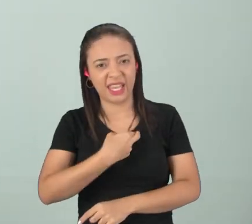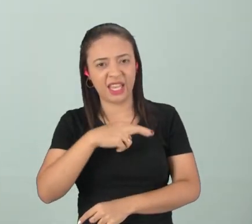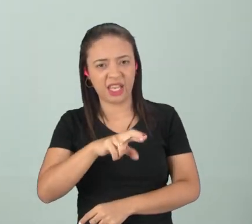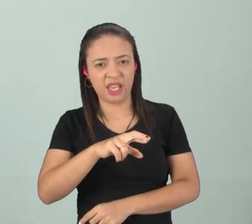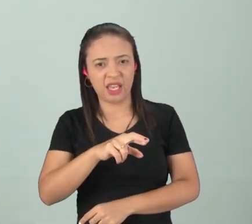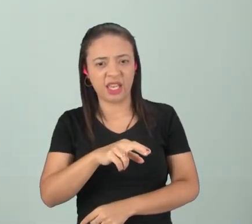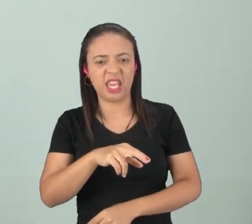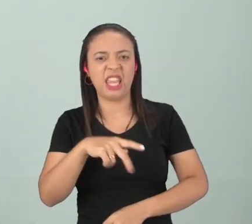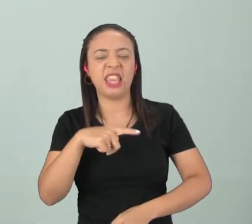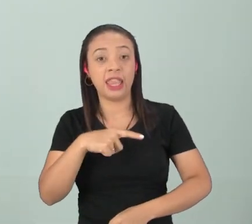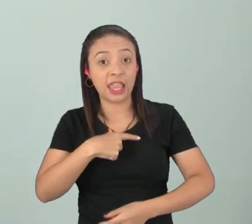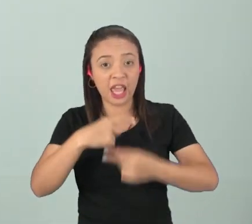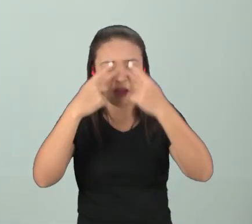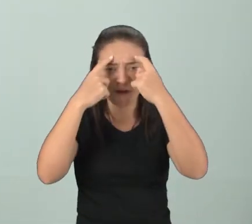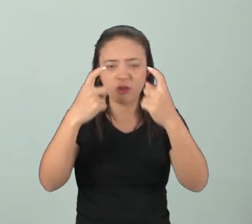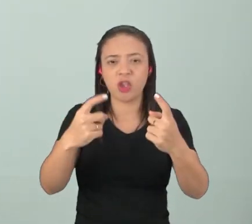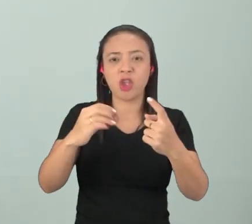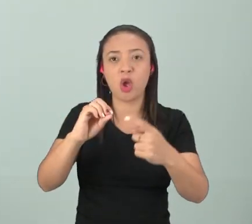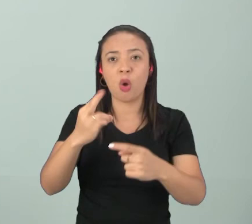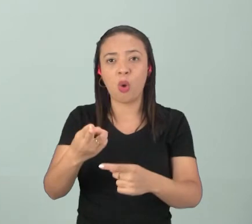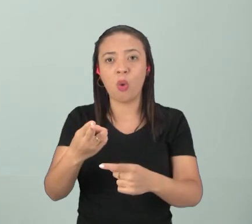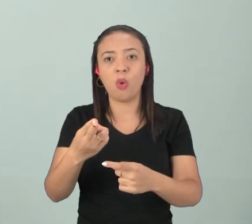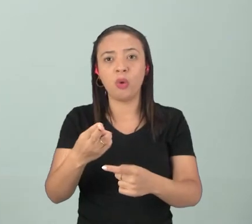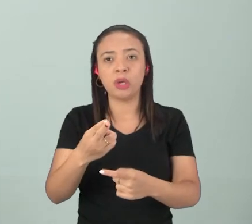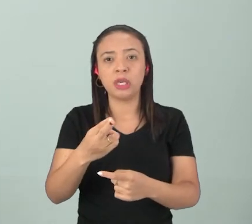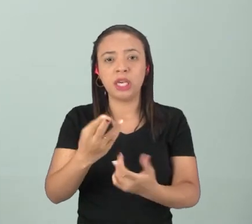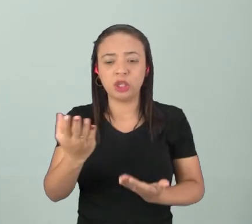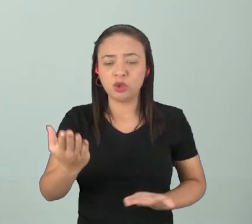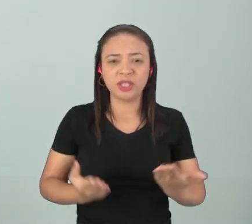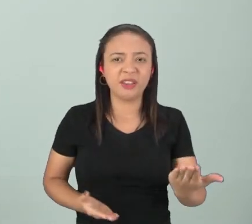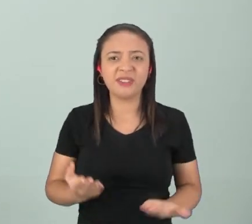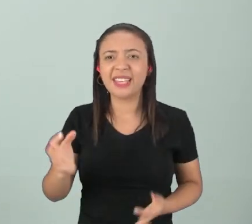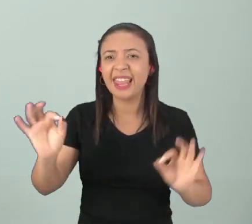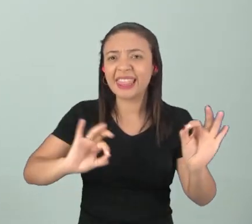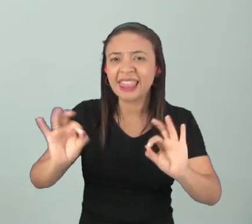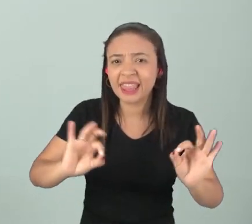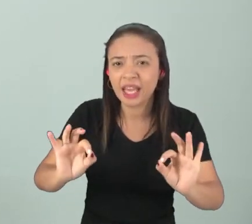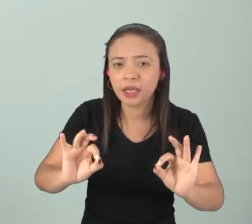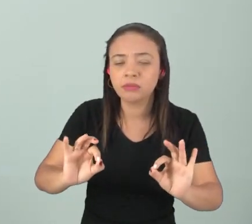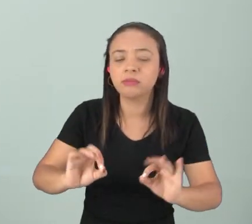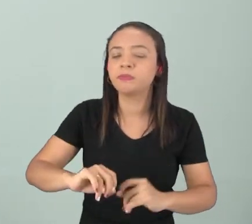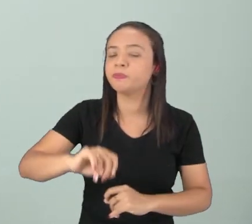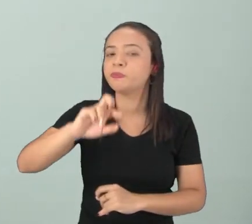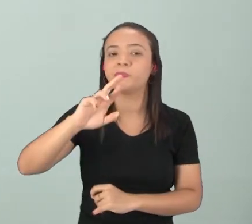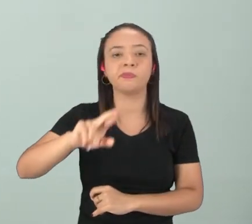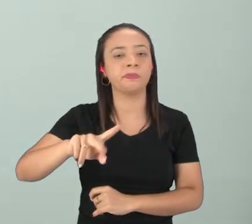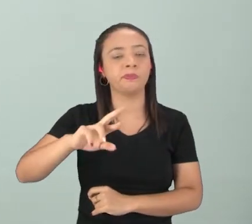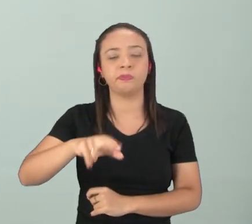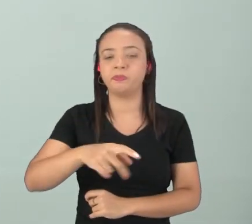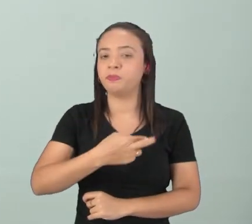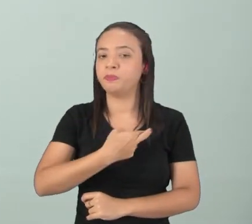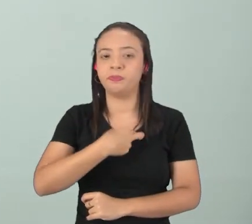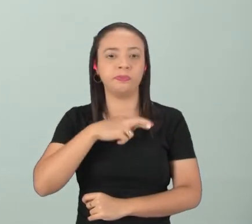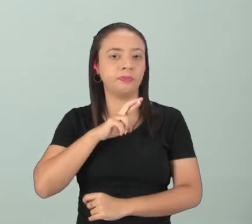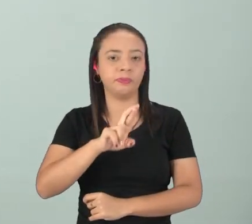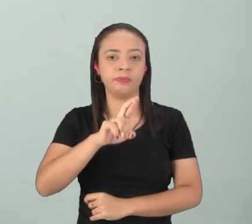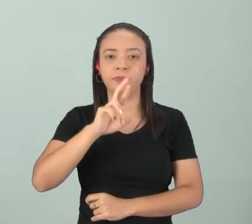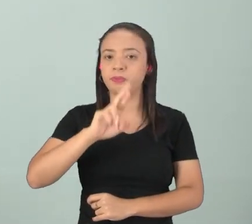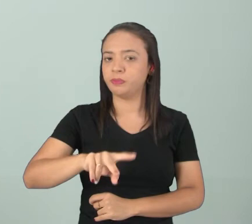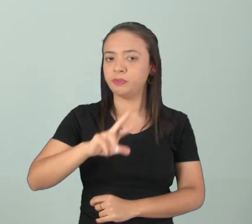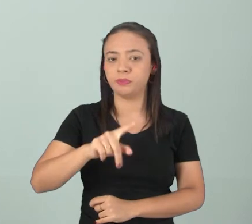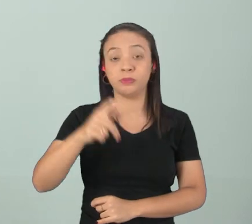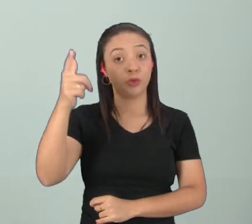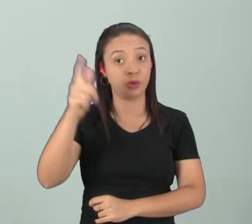que pratica a violência, ou que não presta serviço ao outro, olha, ela não é status de